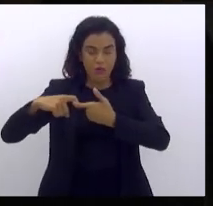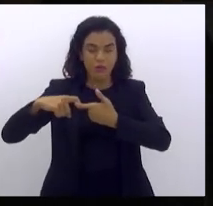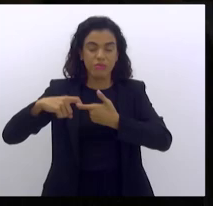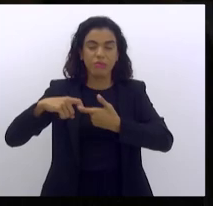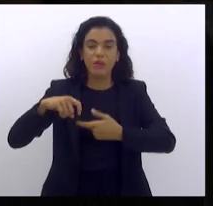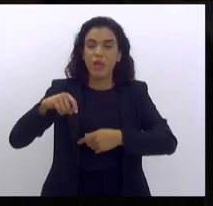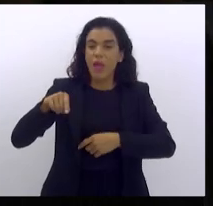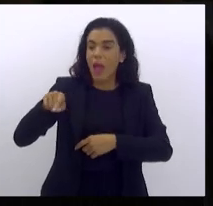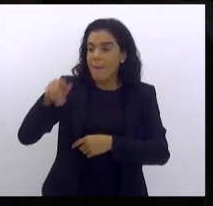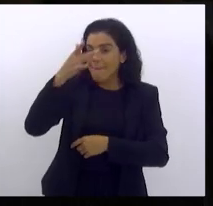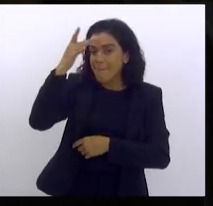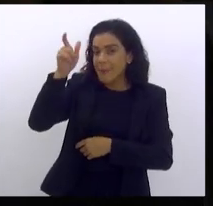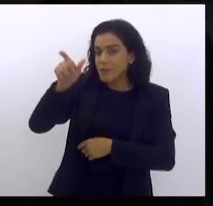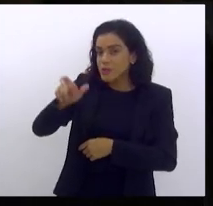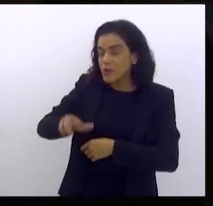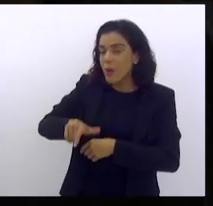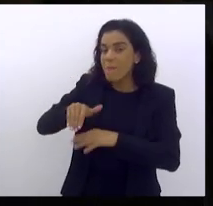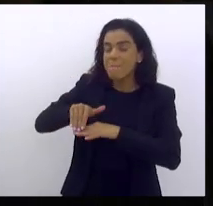que